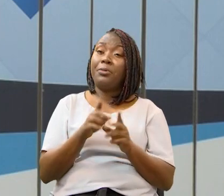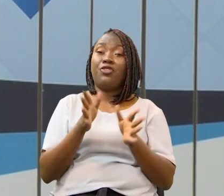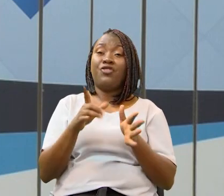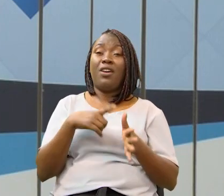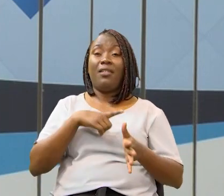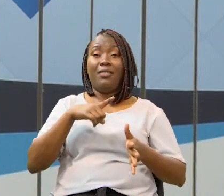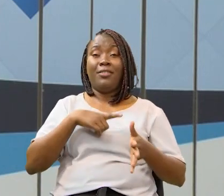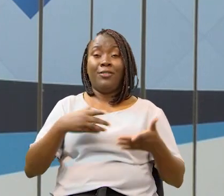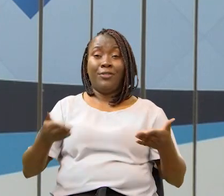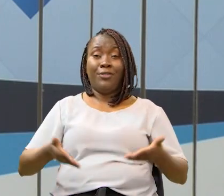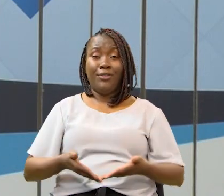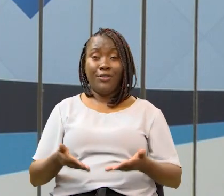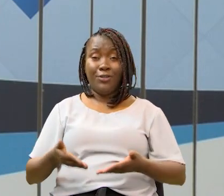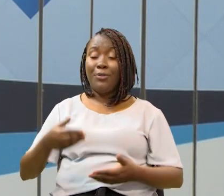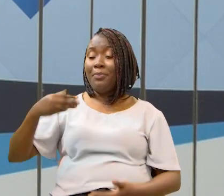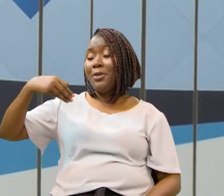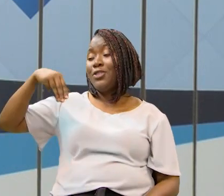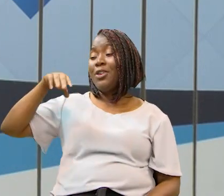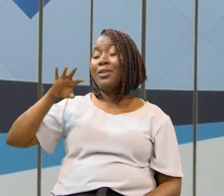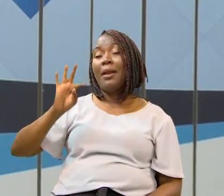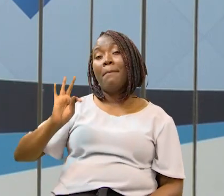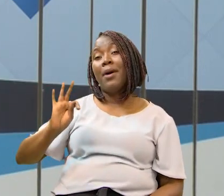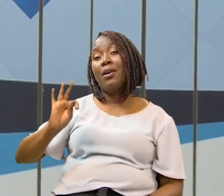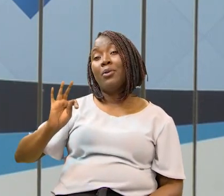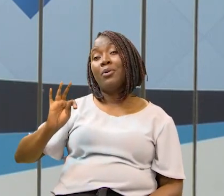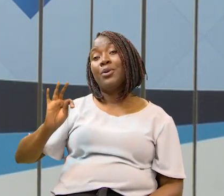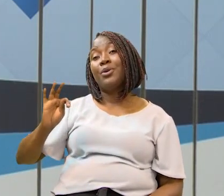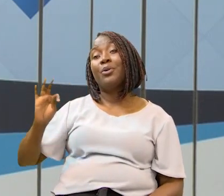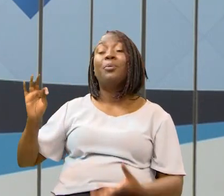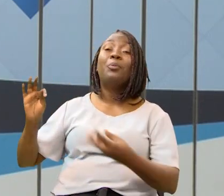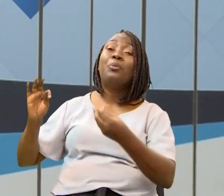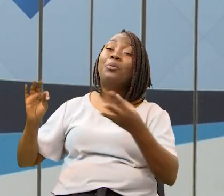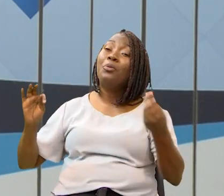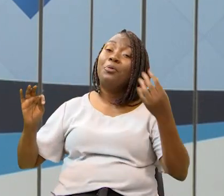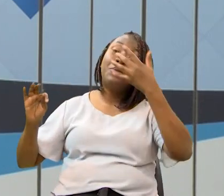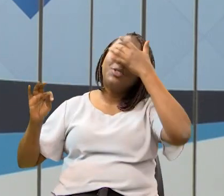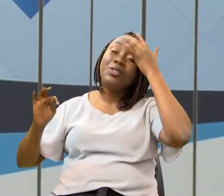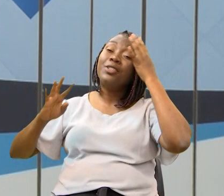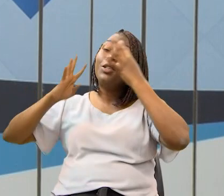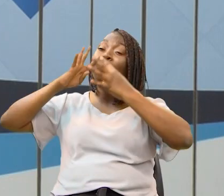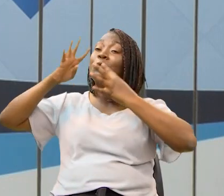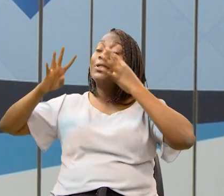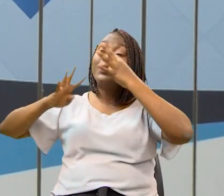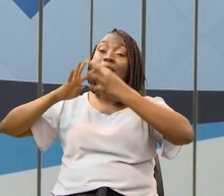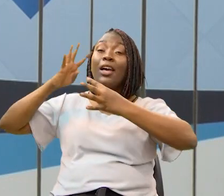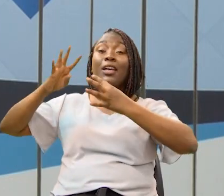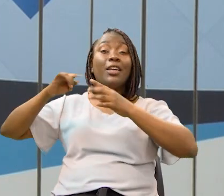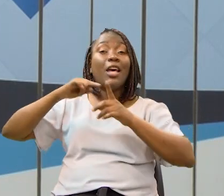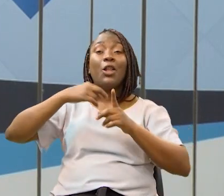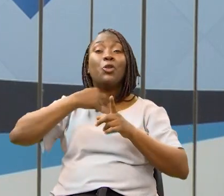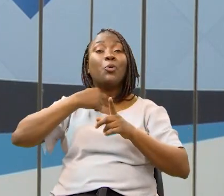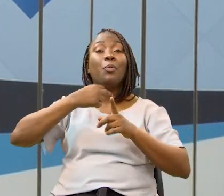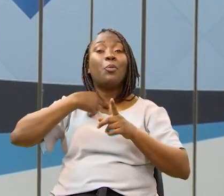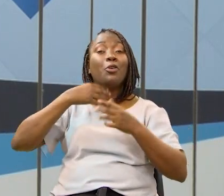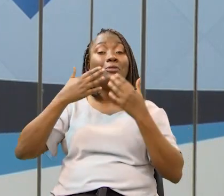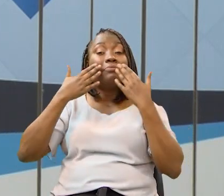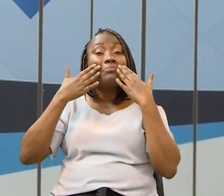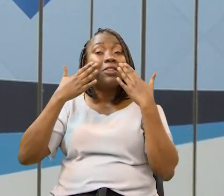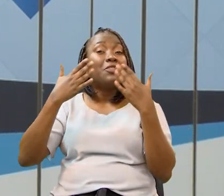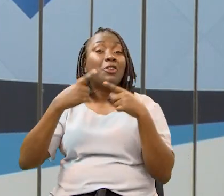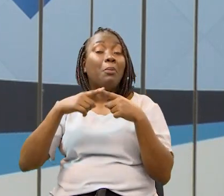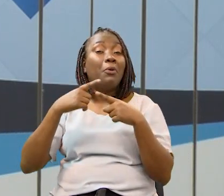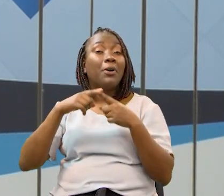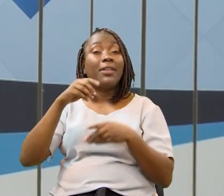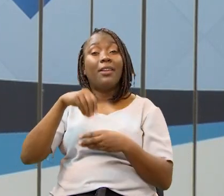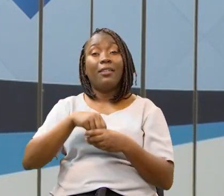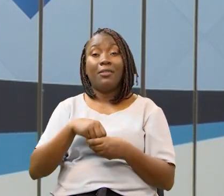por parte do Ministério do Trabalho, que muitas vezes a pessoa denuncia e ela não pode se manifestar porque ela